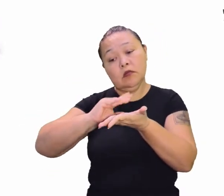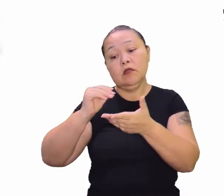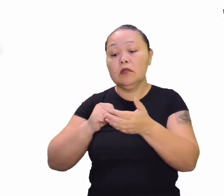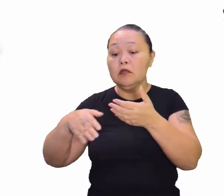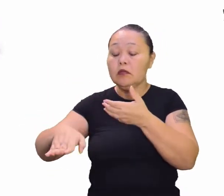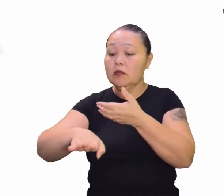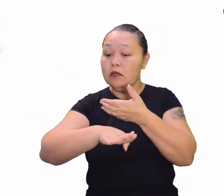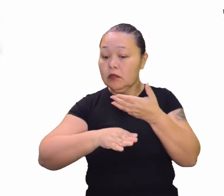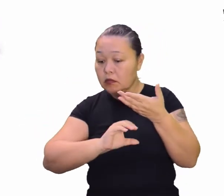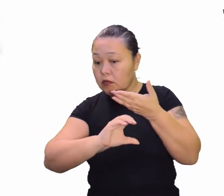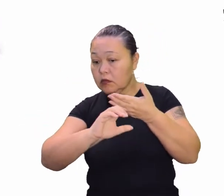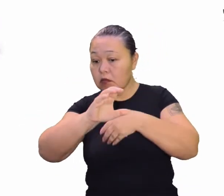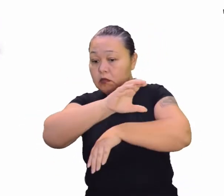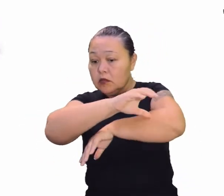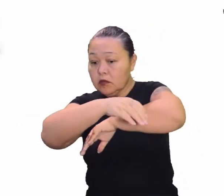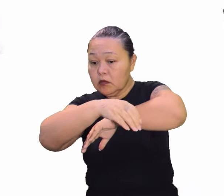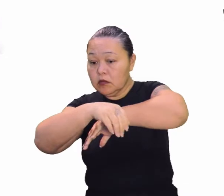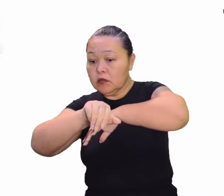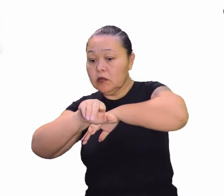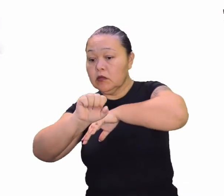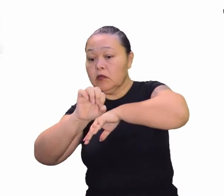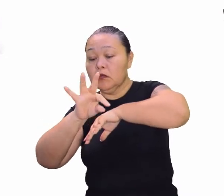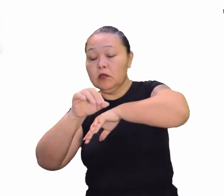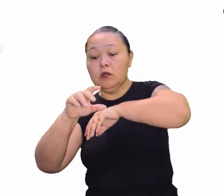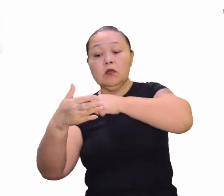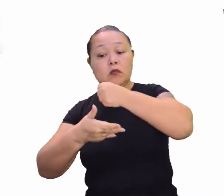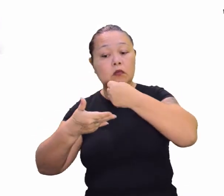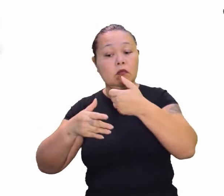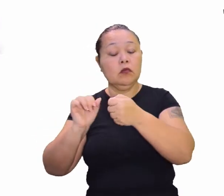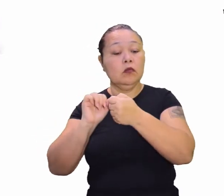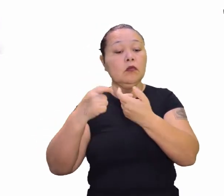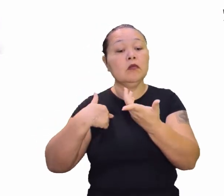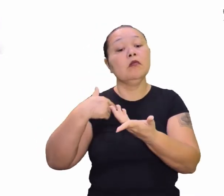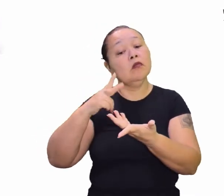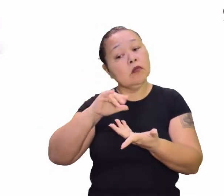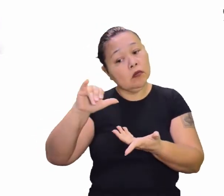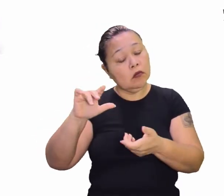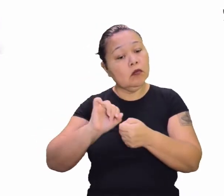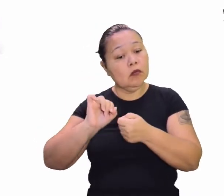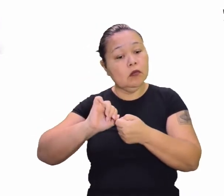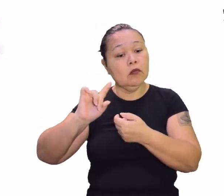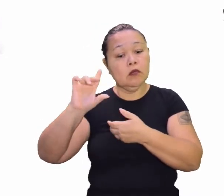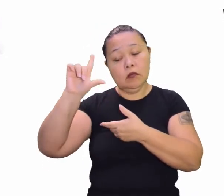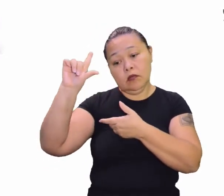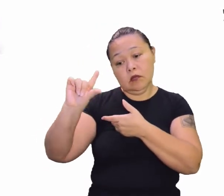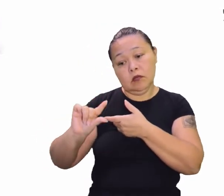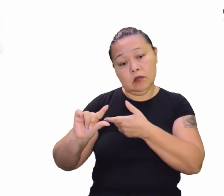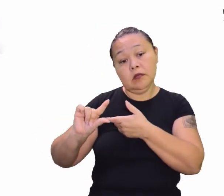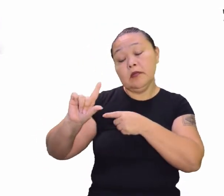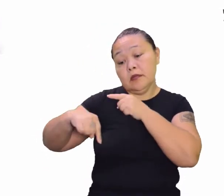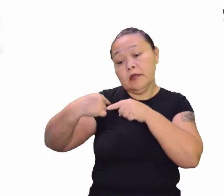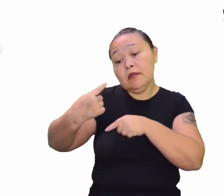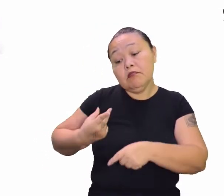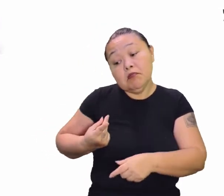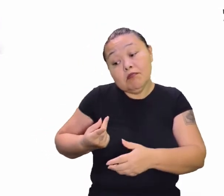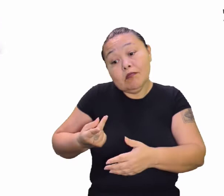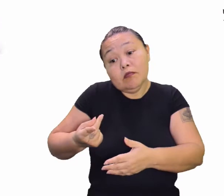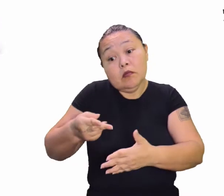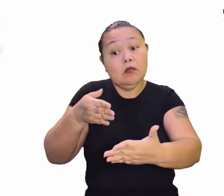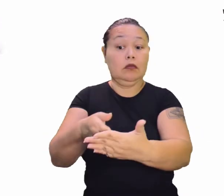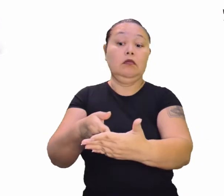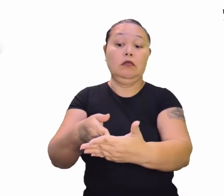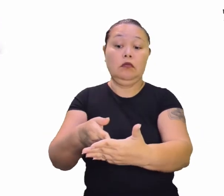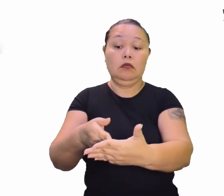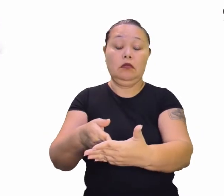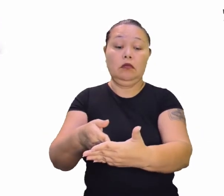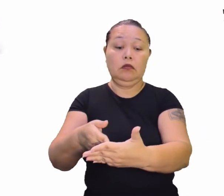saneamento básico, que vai, obviamente, acarretar uma baixa expectativa de vida para aqueles que